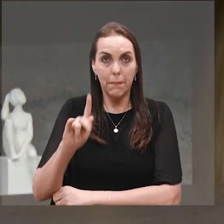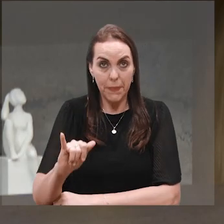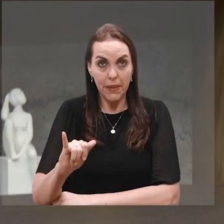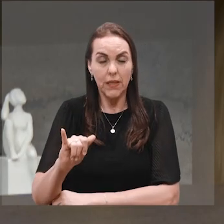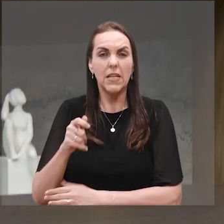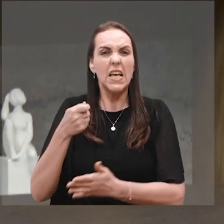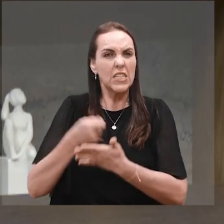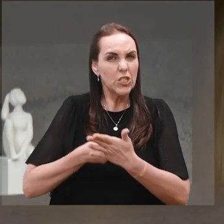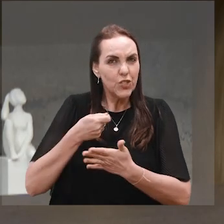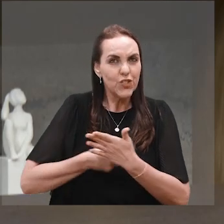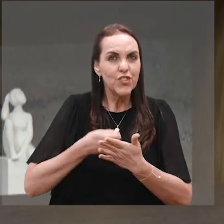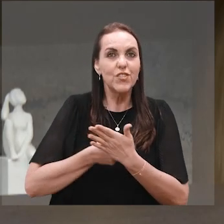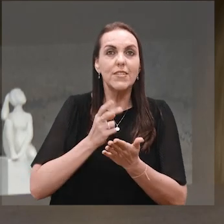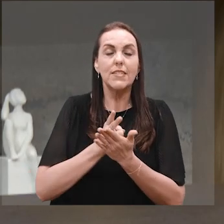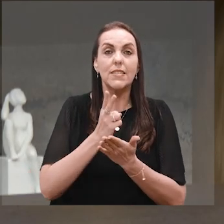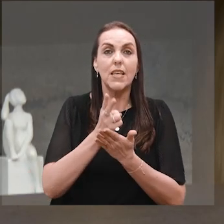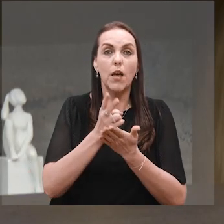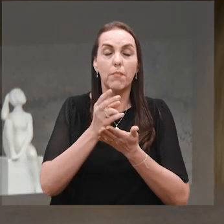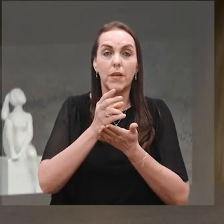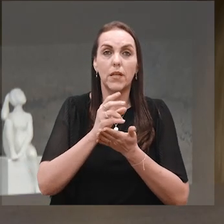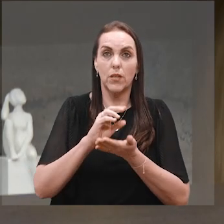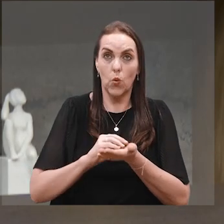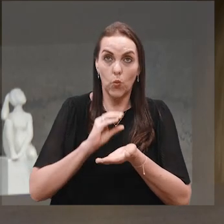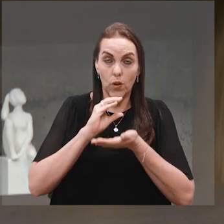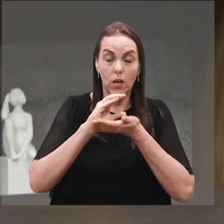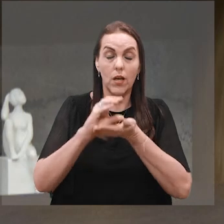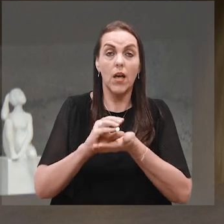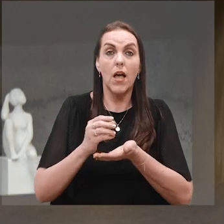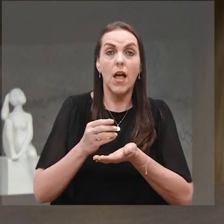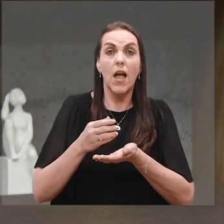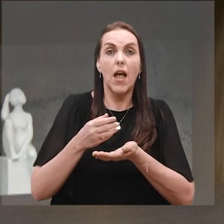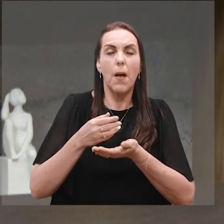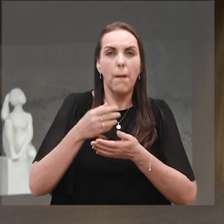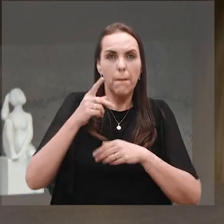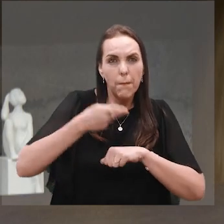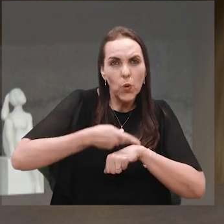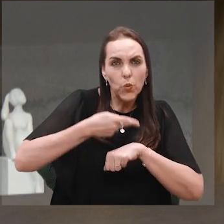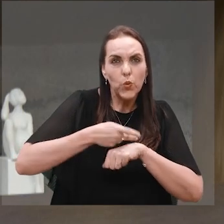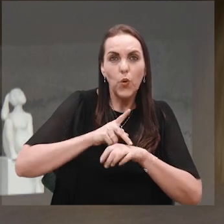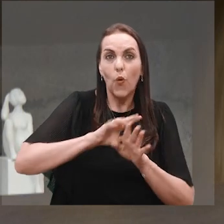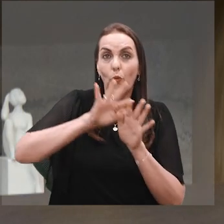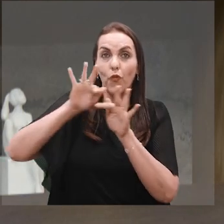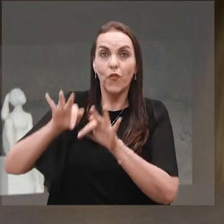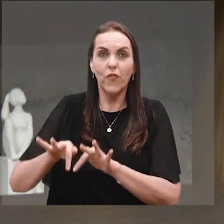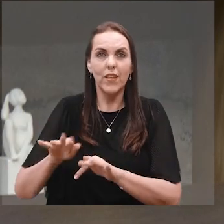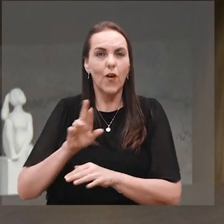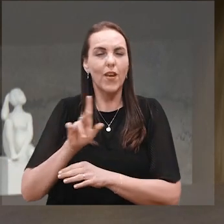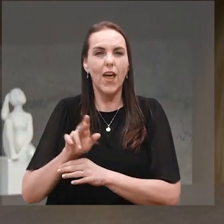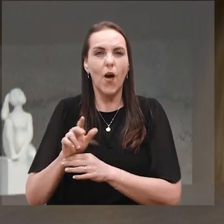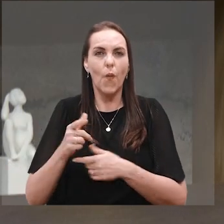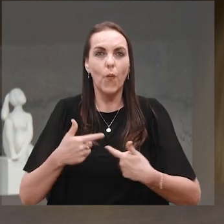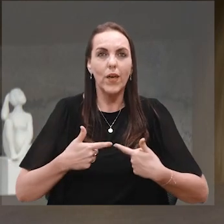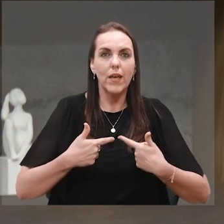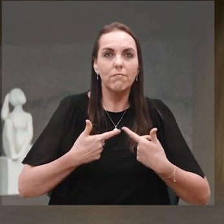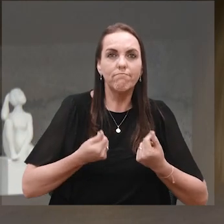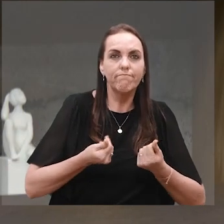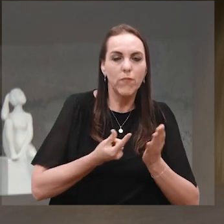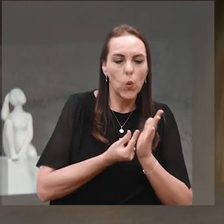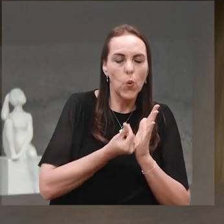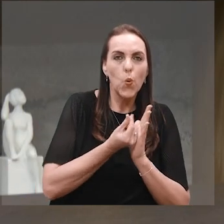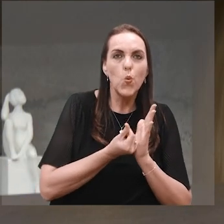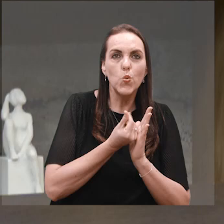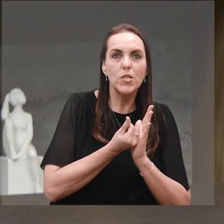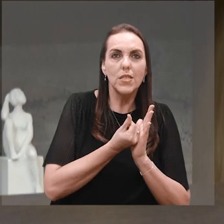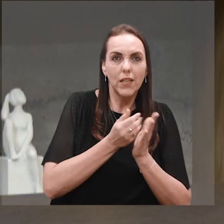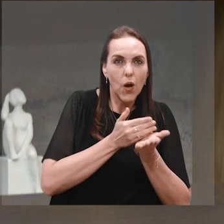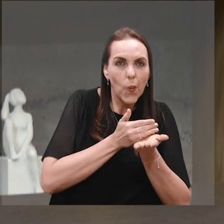insistente, sobretudo, no custeio dos produtos, mas não o custeio final, aquele custeio do produtor